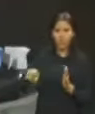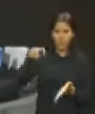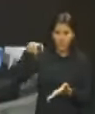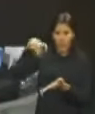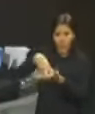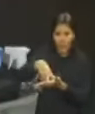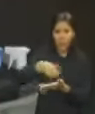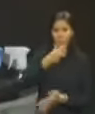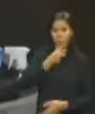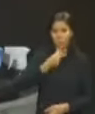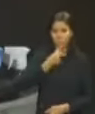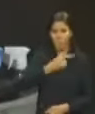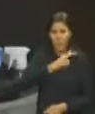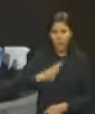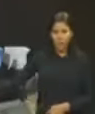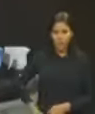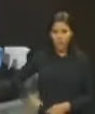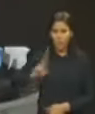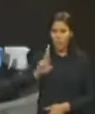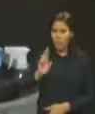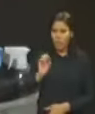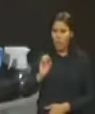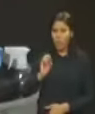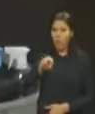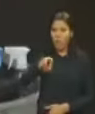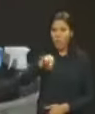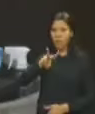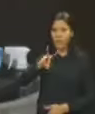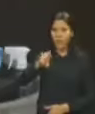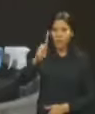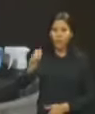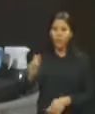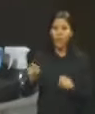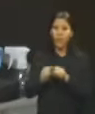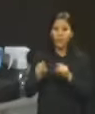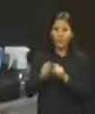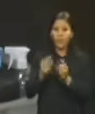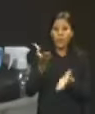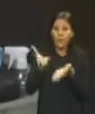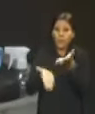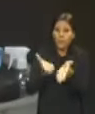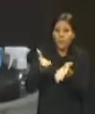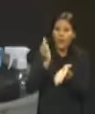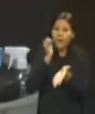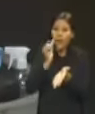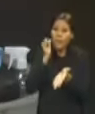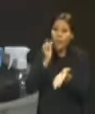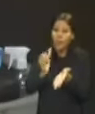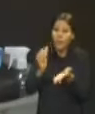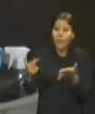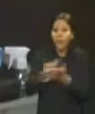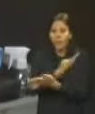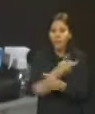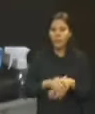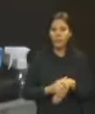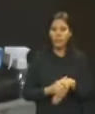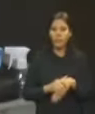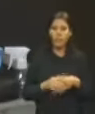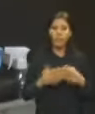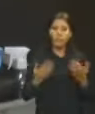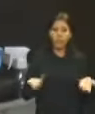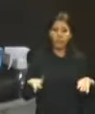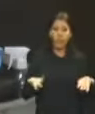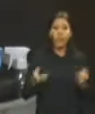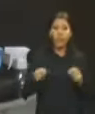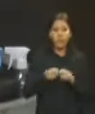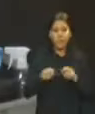da responsabilidade, de acordo com a lei, a solidariedade à vítima. E aqui eu estendo esta solidariedade às